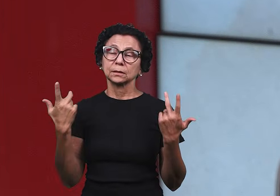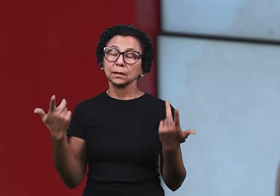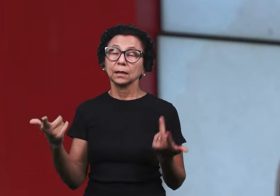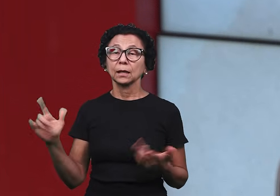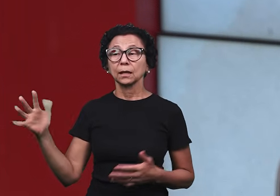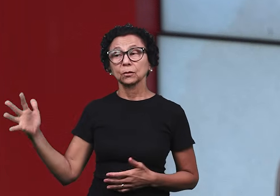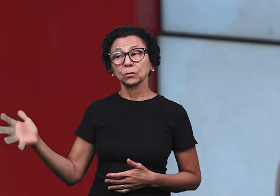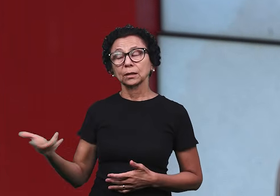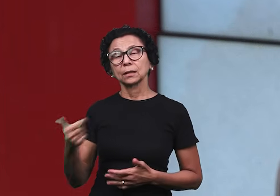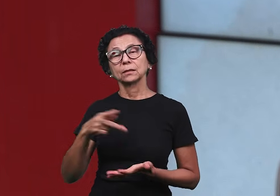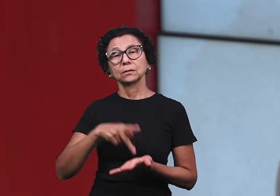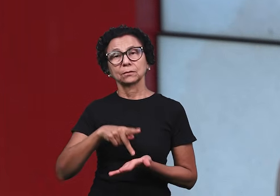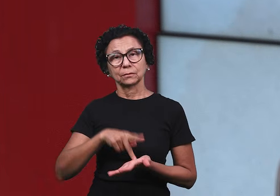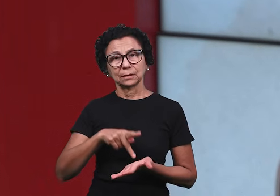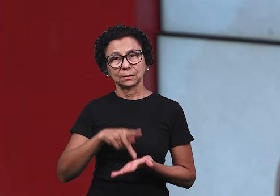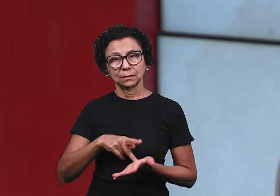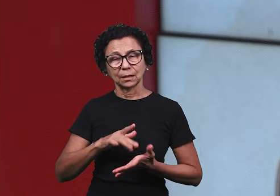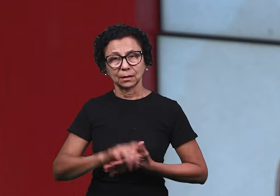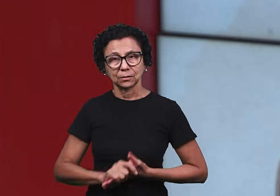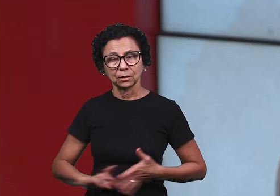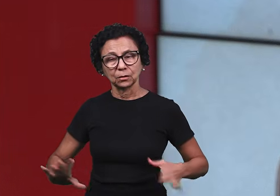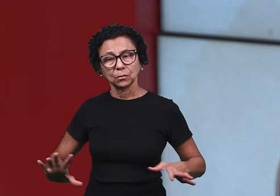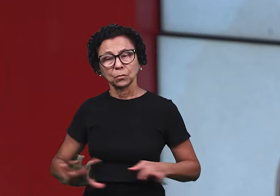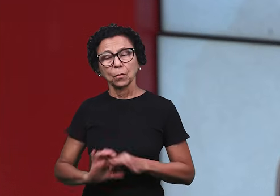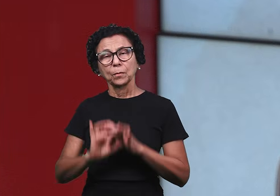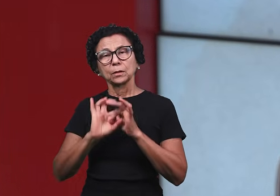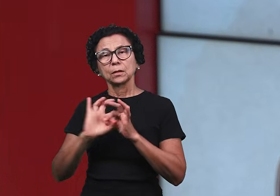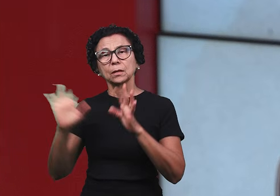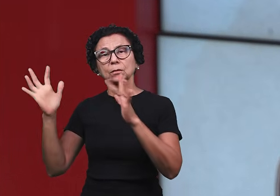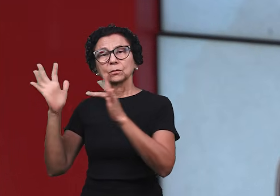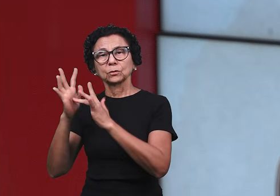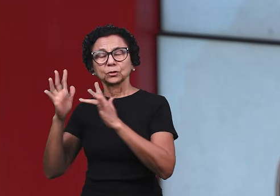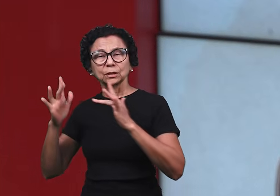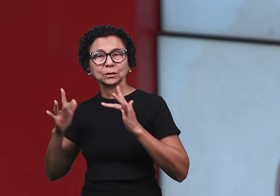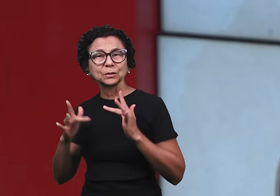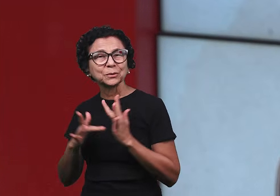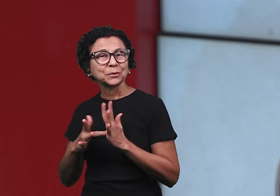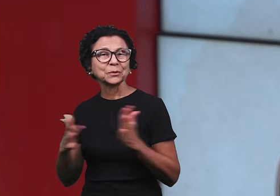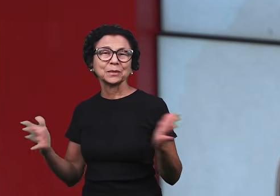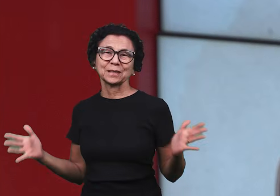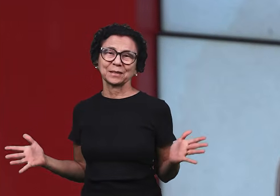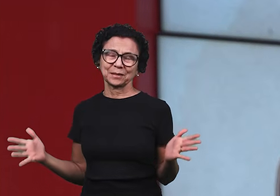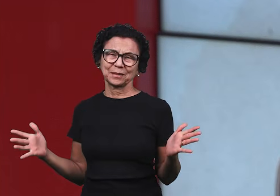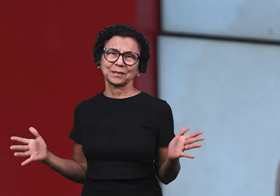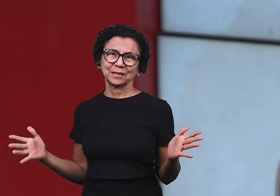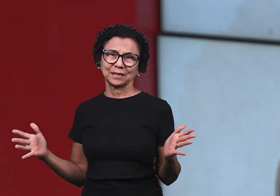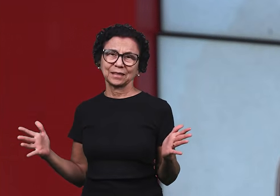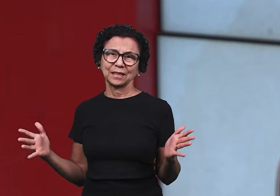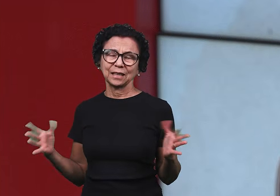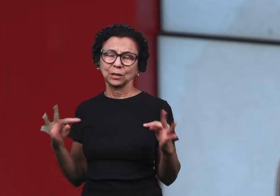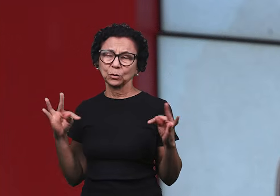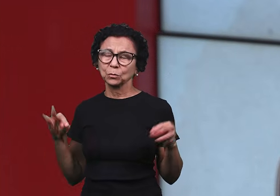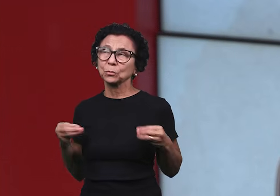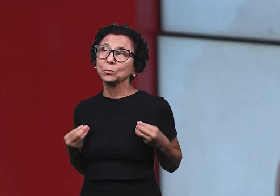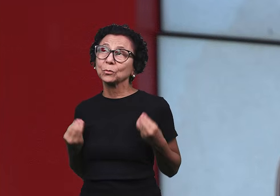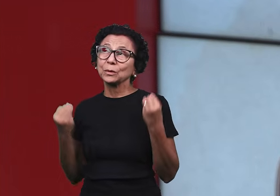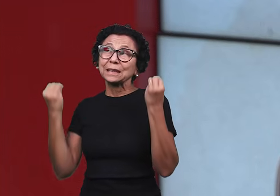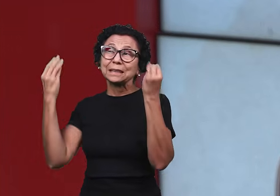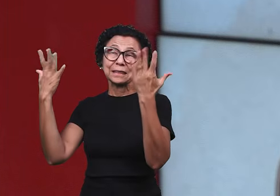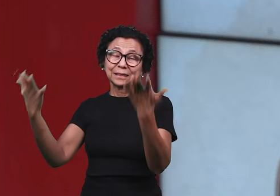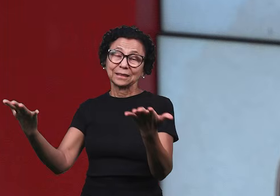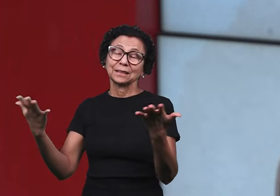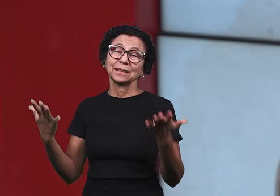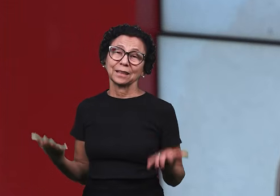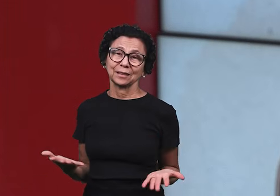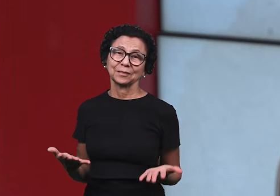esses adoradores, é estar aos pés de Jesus, é estar prostrado diante da vontade dEle, é não ter reservas, mas colocar